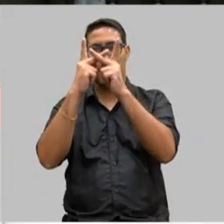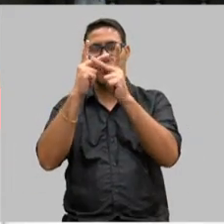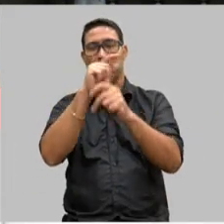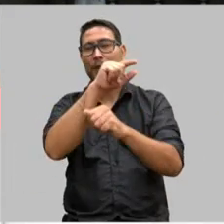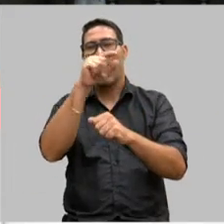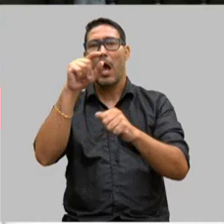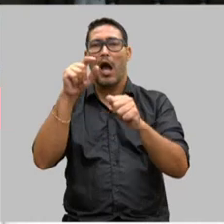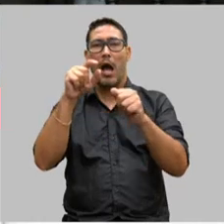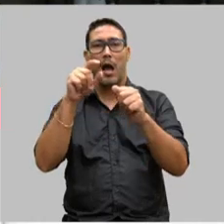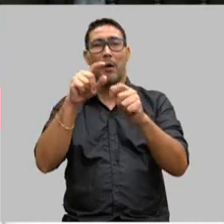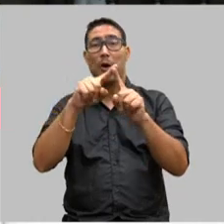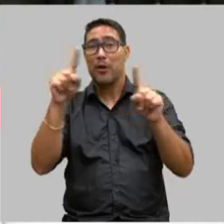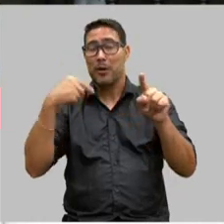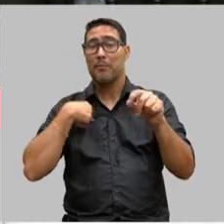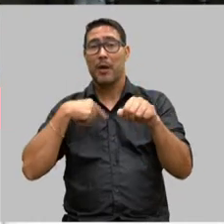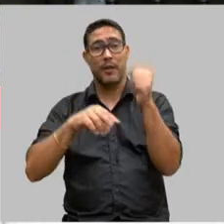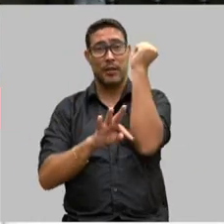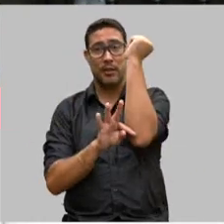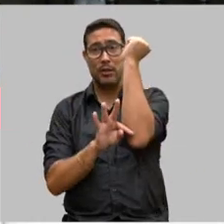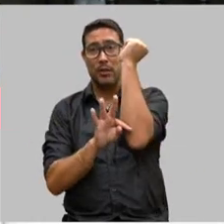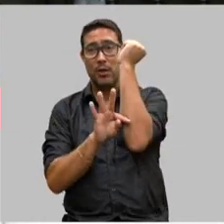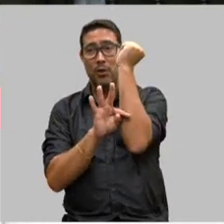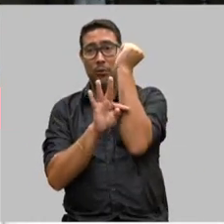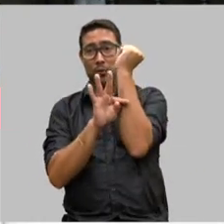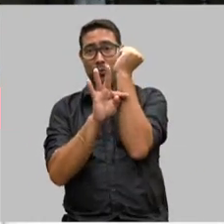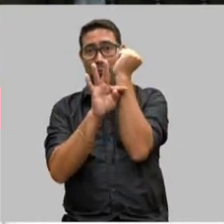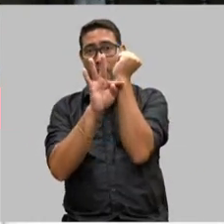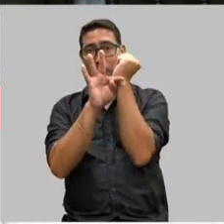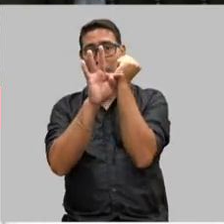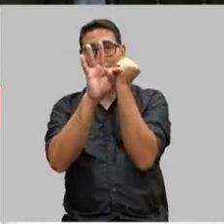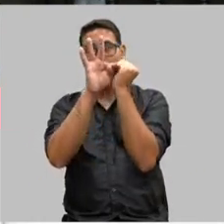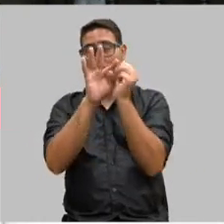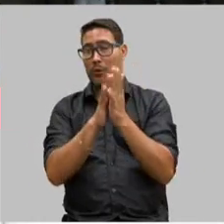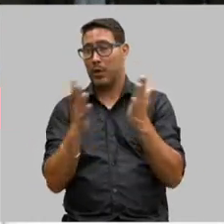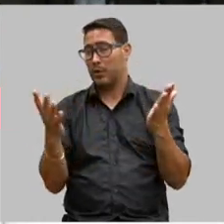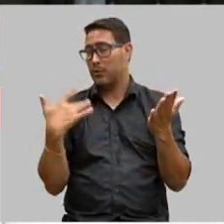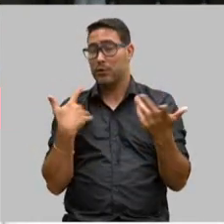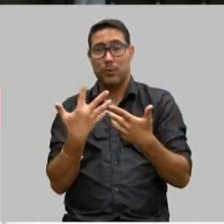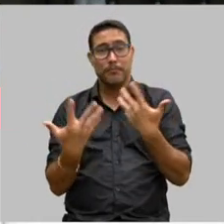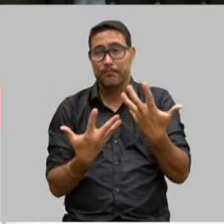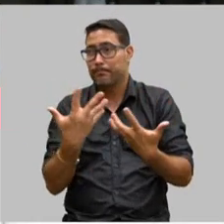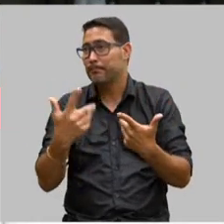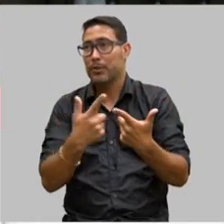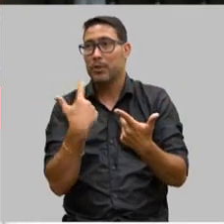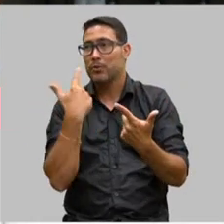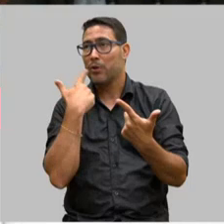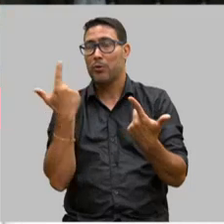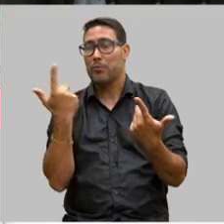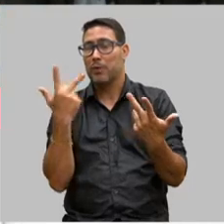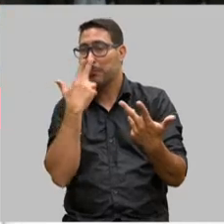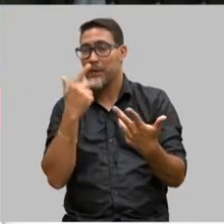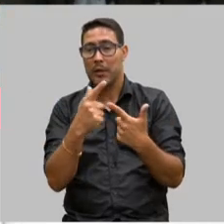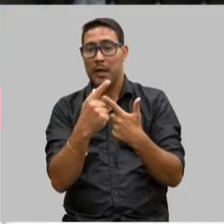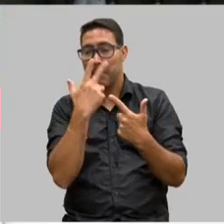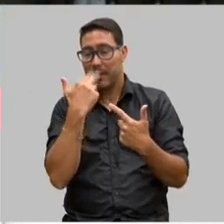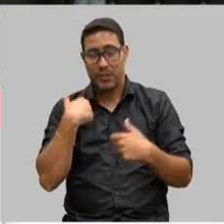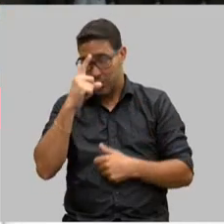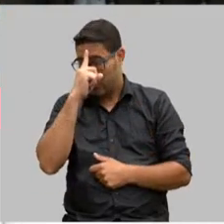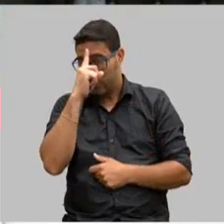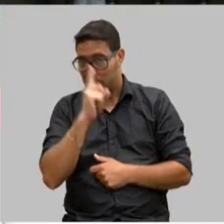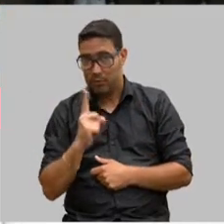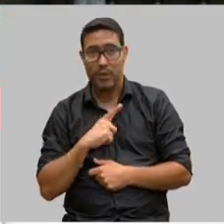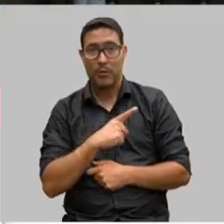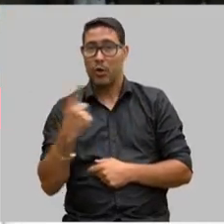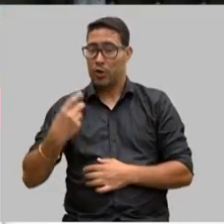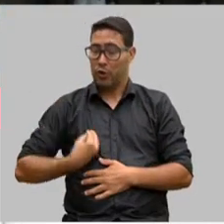aumentando a temperatura. Ué, meu amigo, então nós estamos fazendo alguma coisa errada, ou então nós estamos insano. Ou eu estou vivendo um mundo que